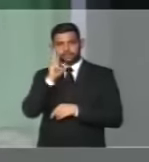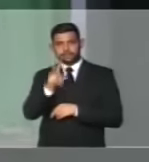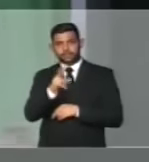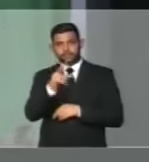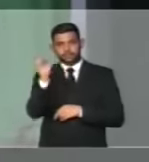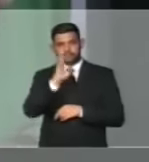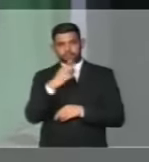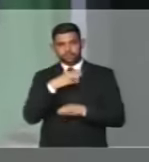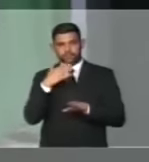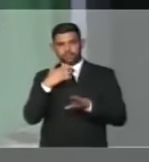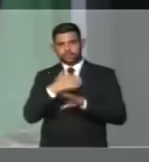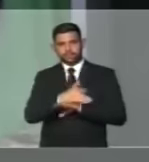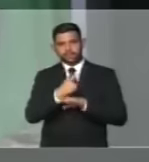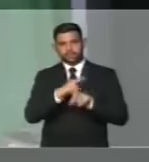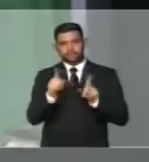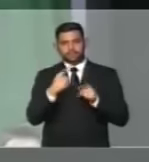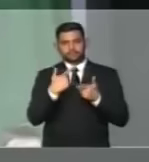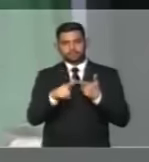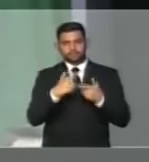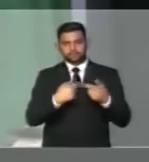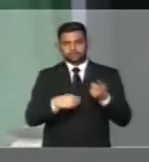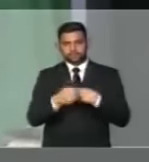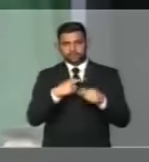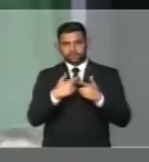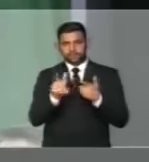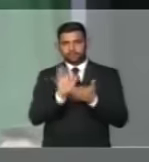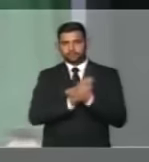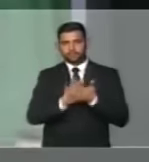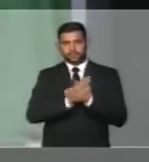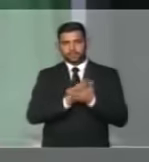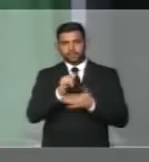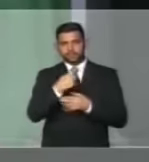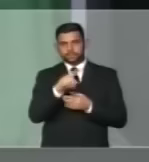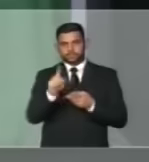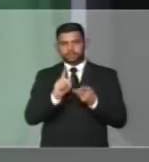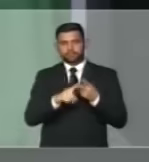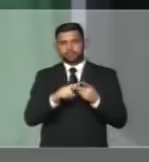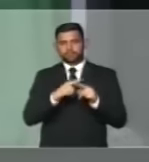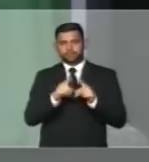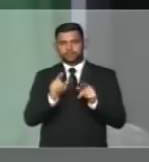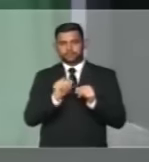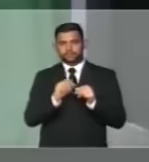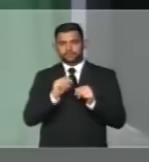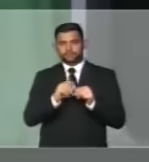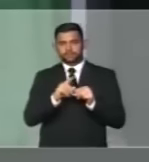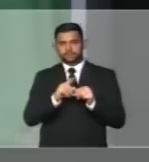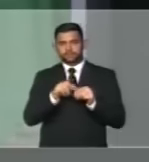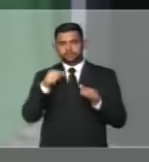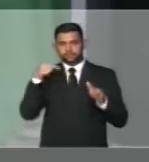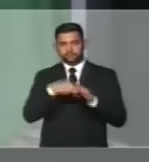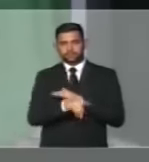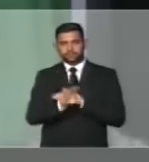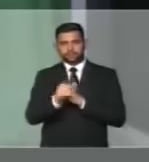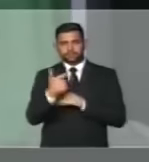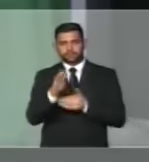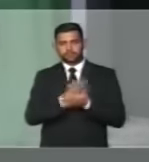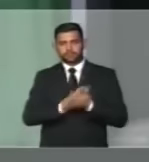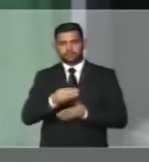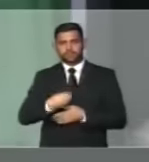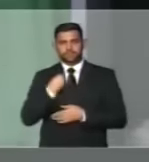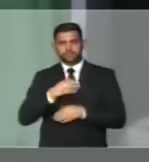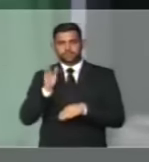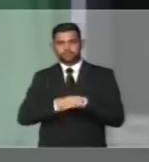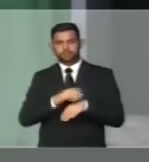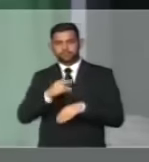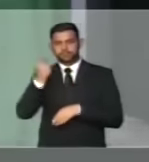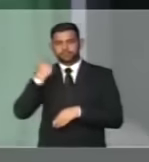país entrar não mais em crise, não mais em recessão, mas numa depressão como não existe há